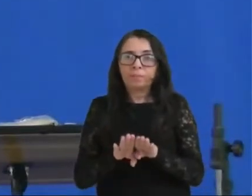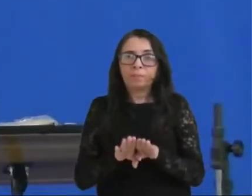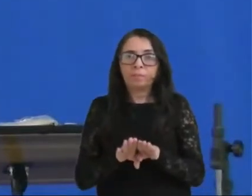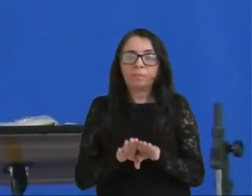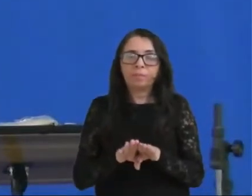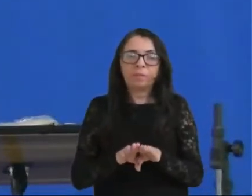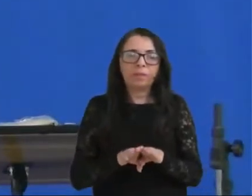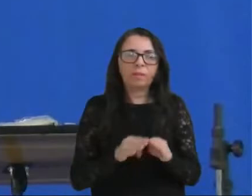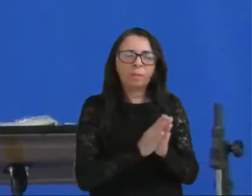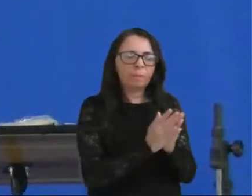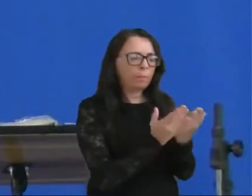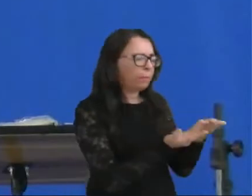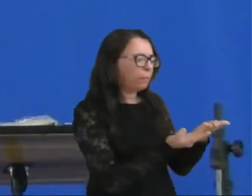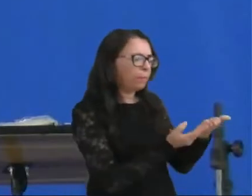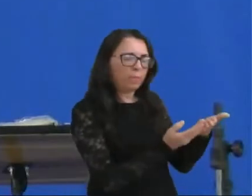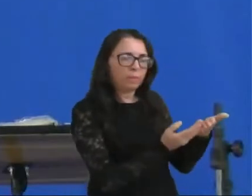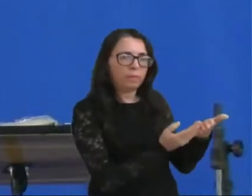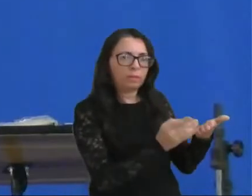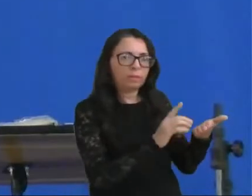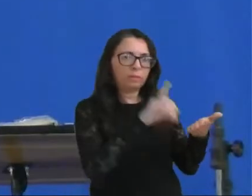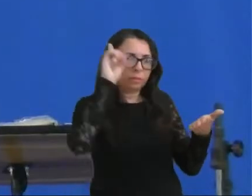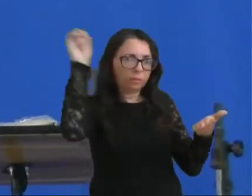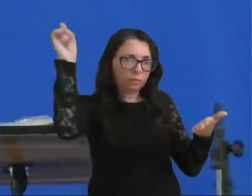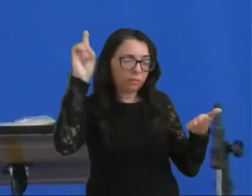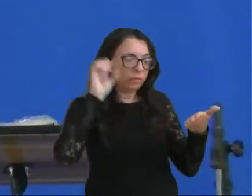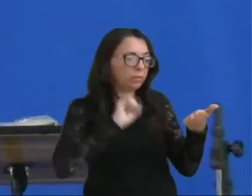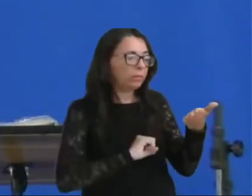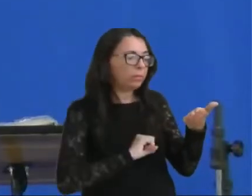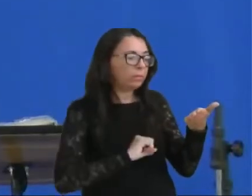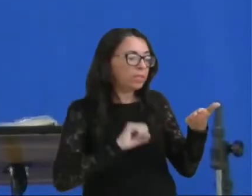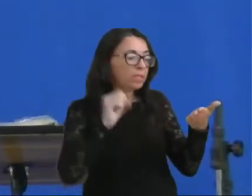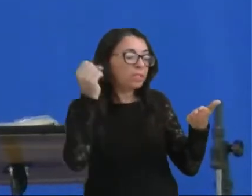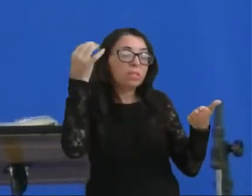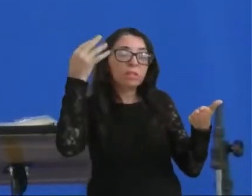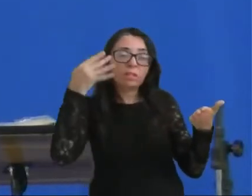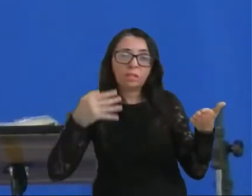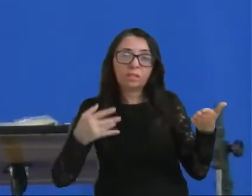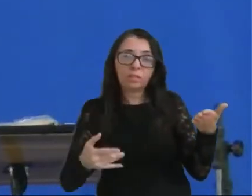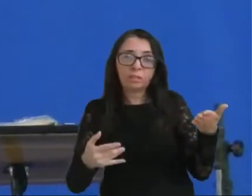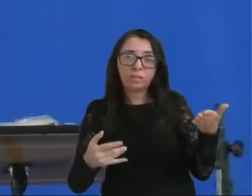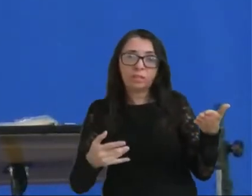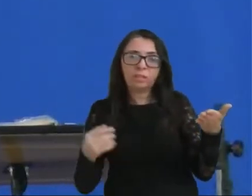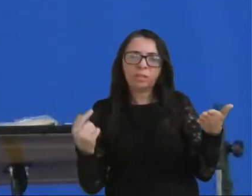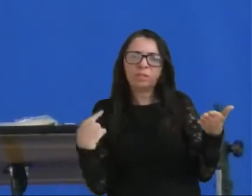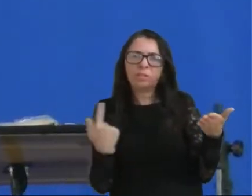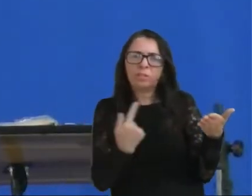implacável àqueles que buscavam a ser fiel a Deus.